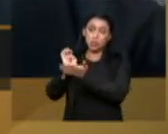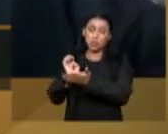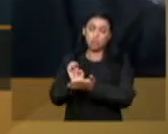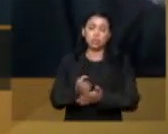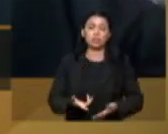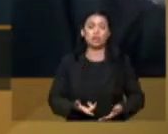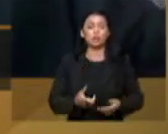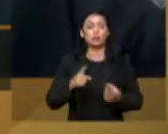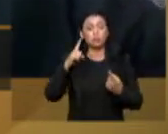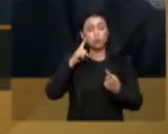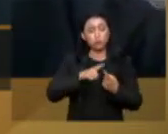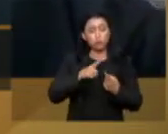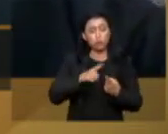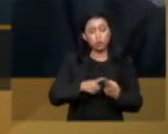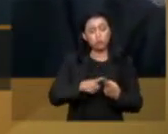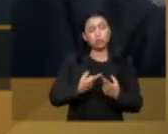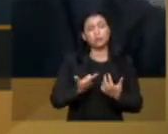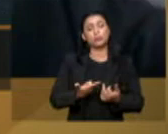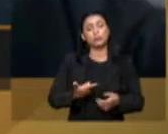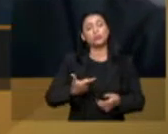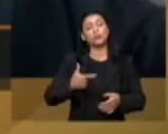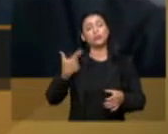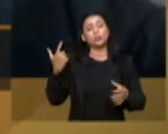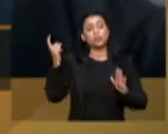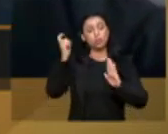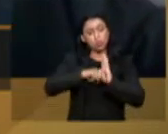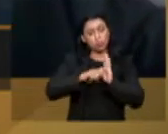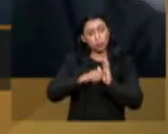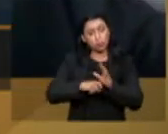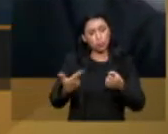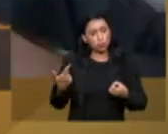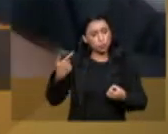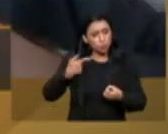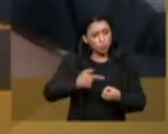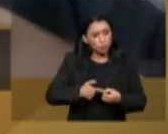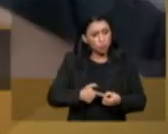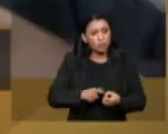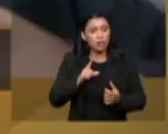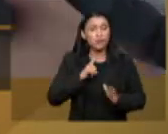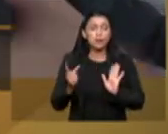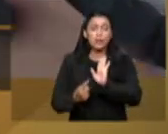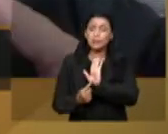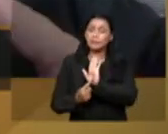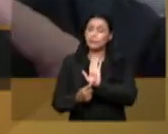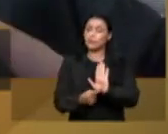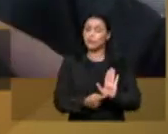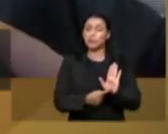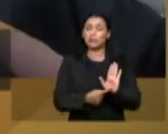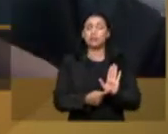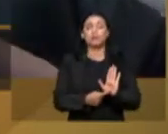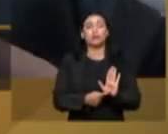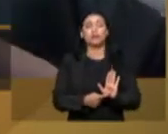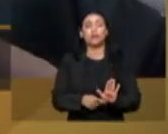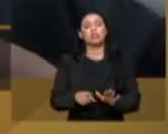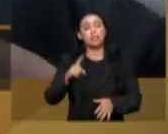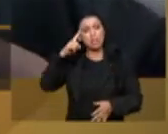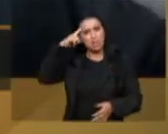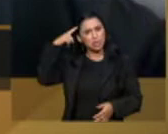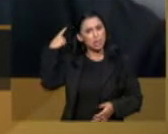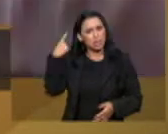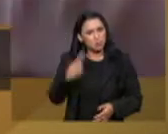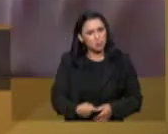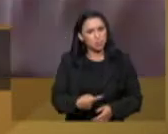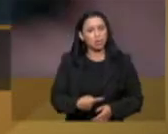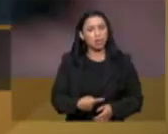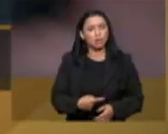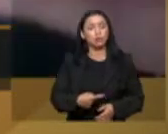IOF, CID, combustíveis, ICMS, combustíveis, foi expressamente determinado ao legislador